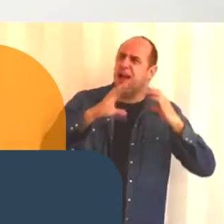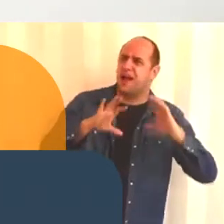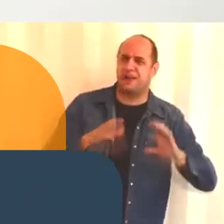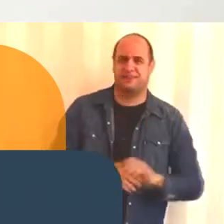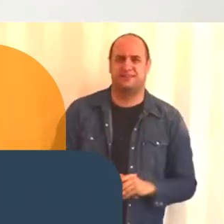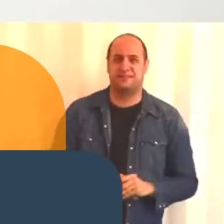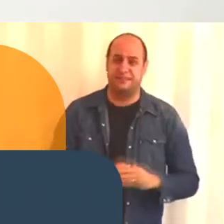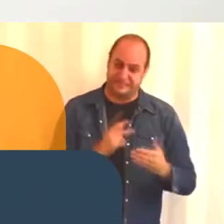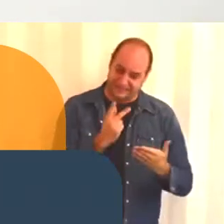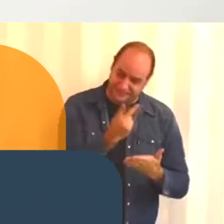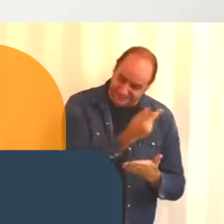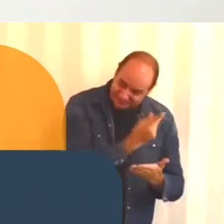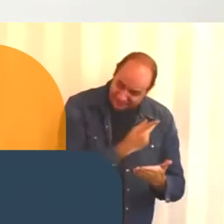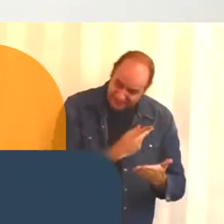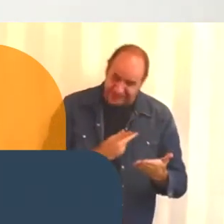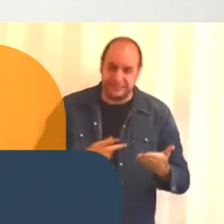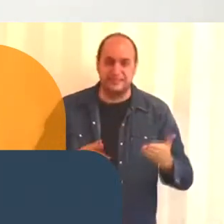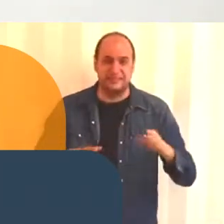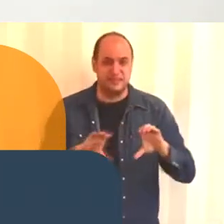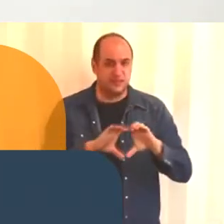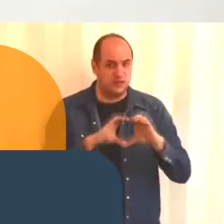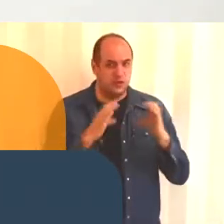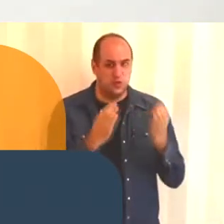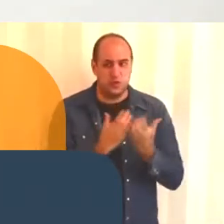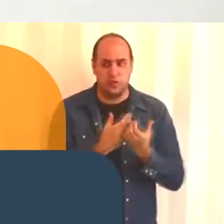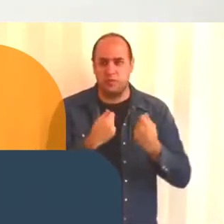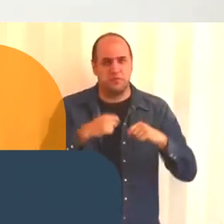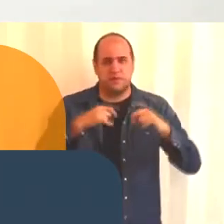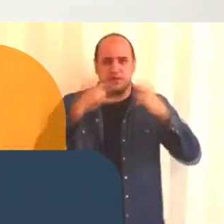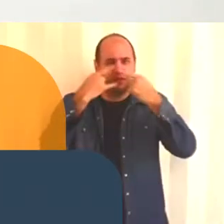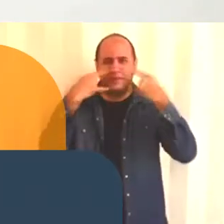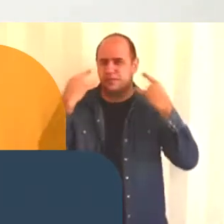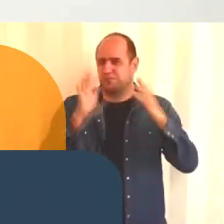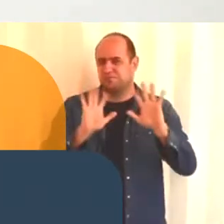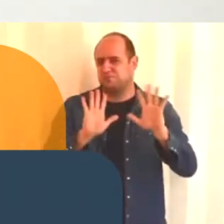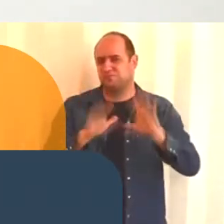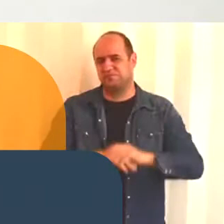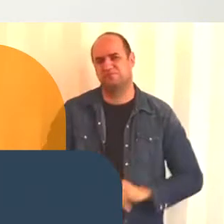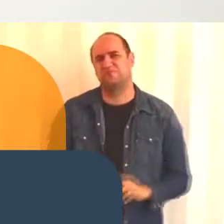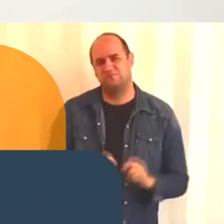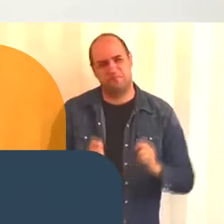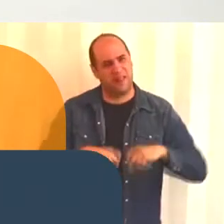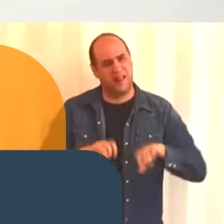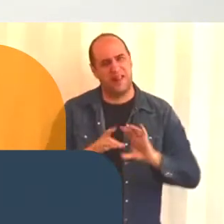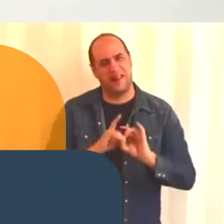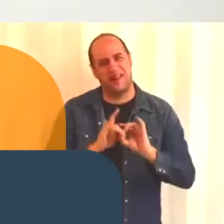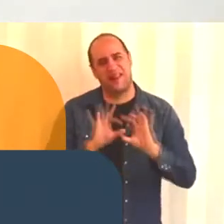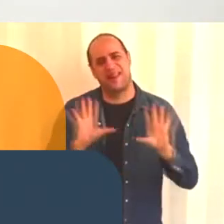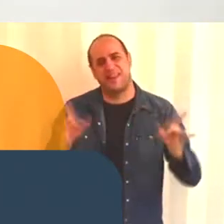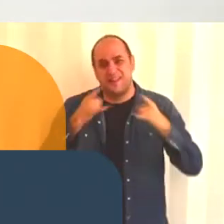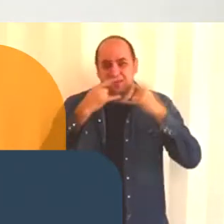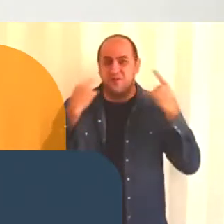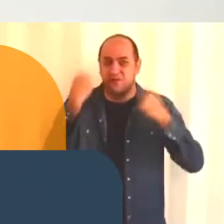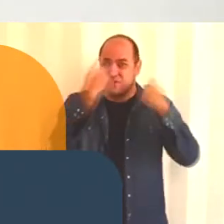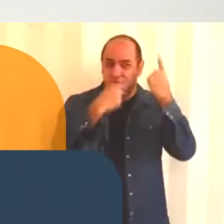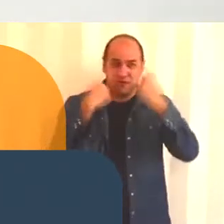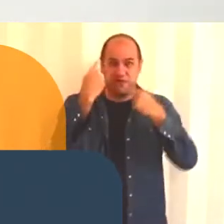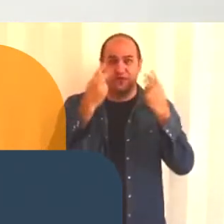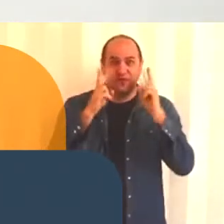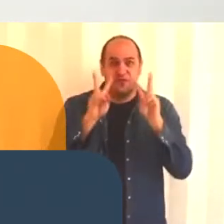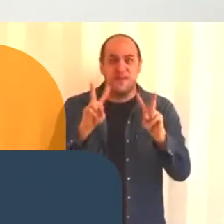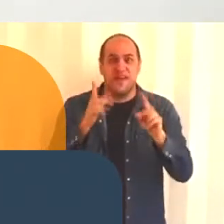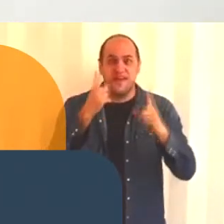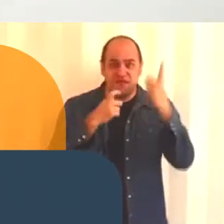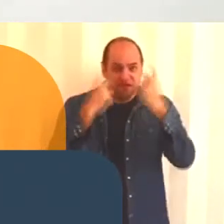e no seu desenho o coro geral não precisa estar de máscara, tá bom? Você pode fazer um desenho assim para a gente ver o rosto dos